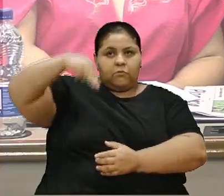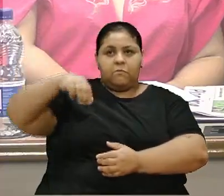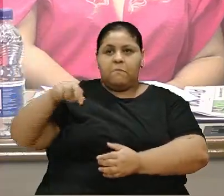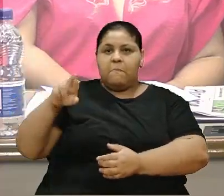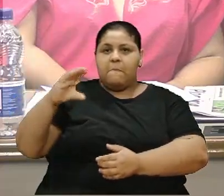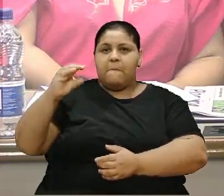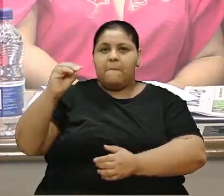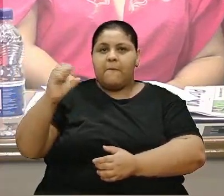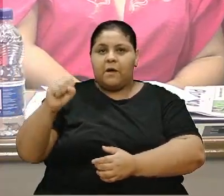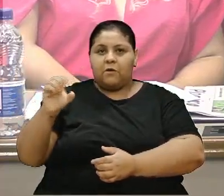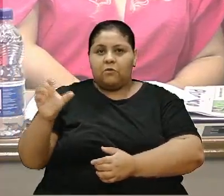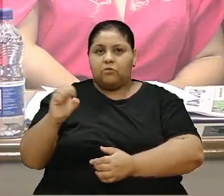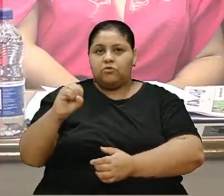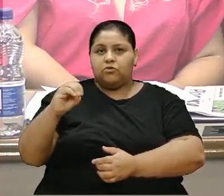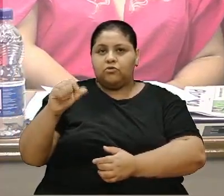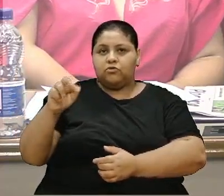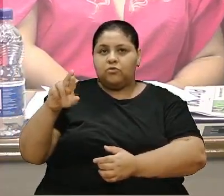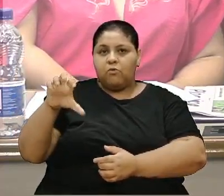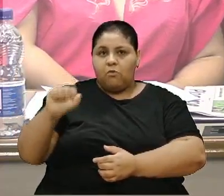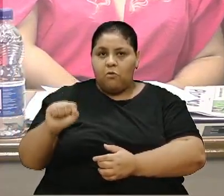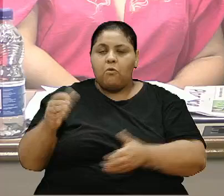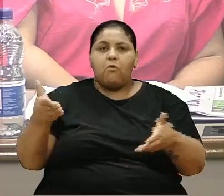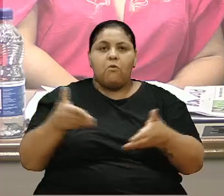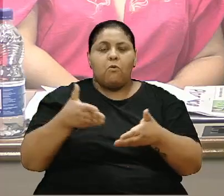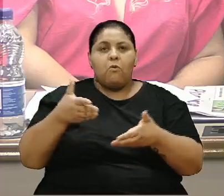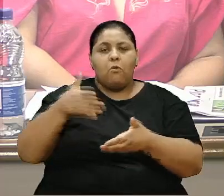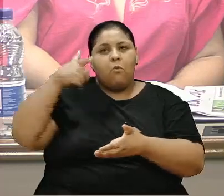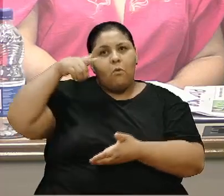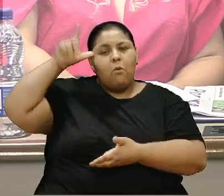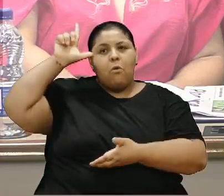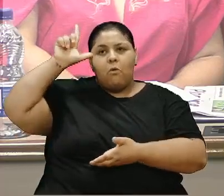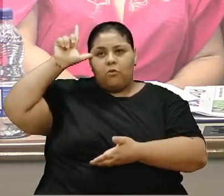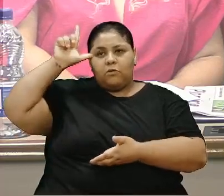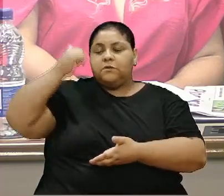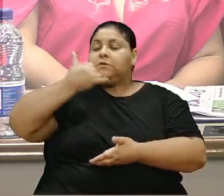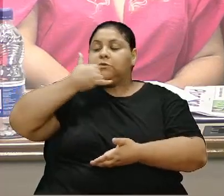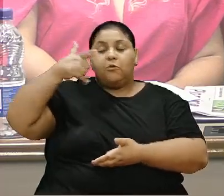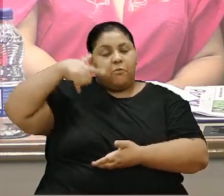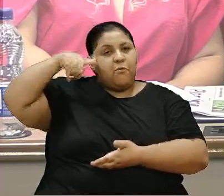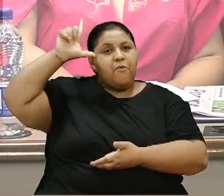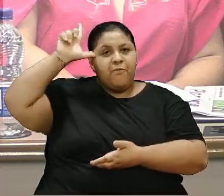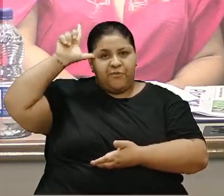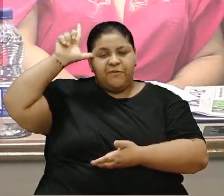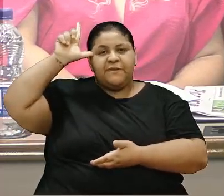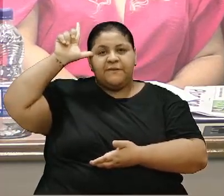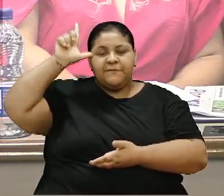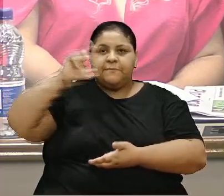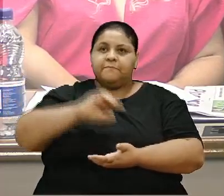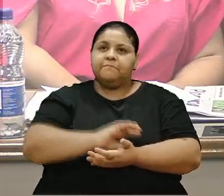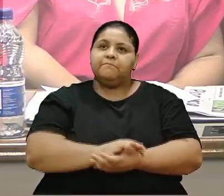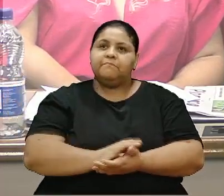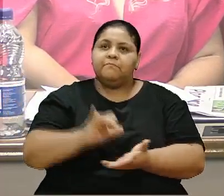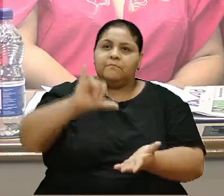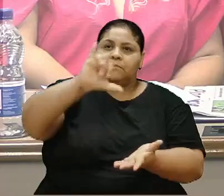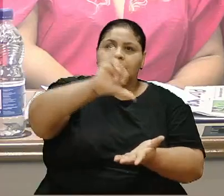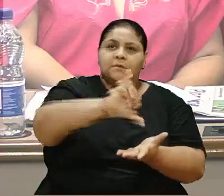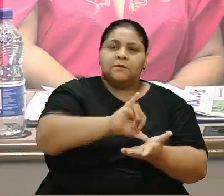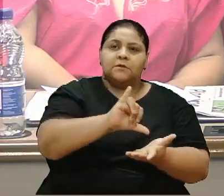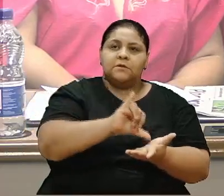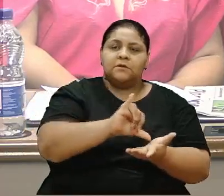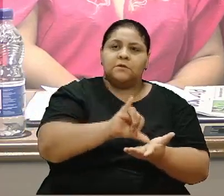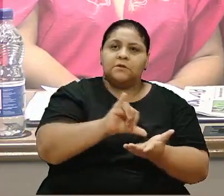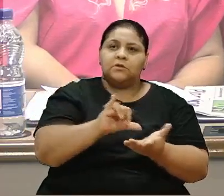Soares. Então, ontem estivemos daí, dado o convite dele, no Centro Dia